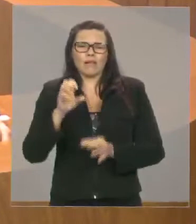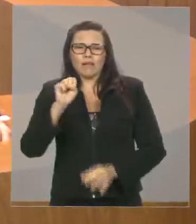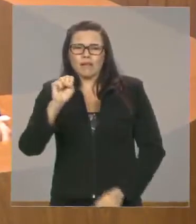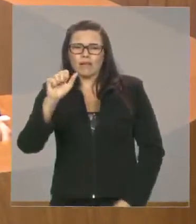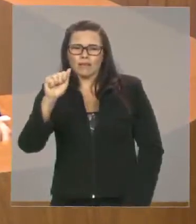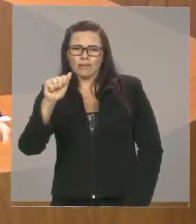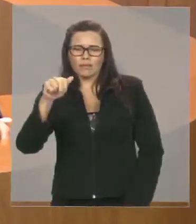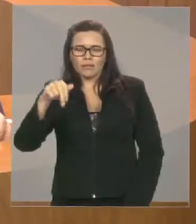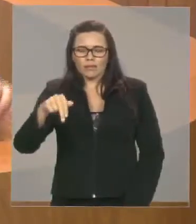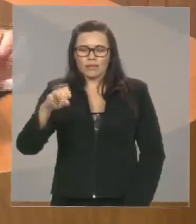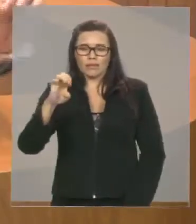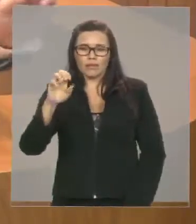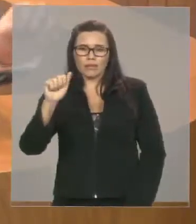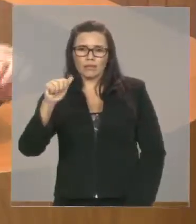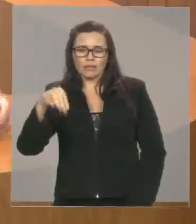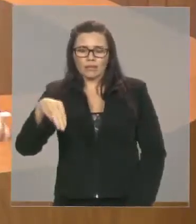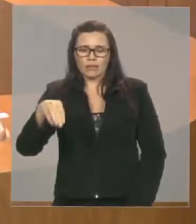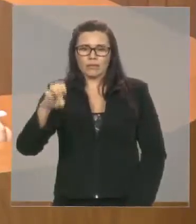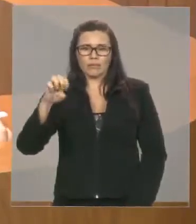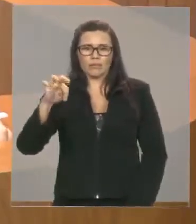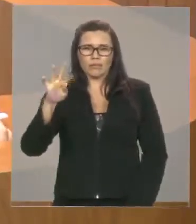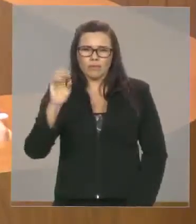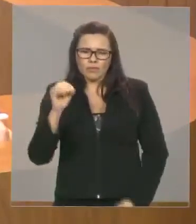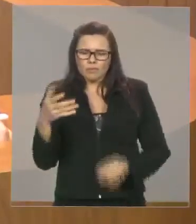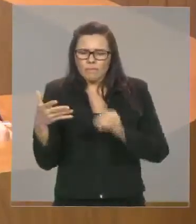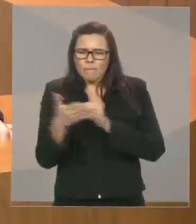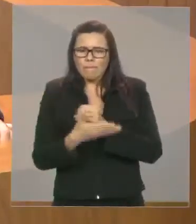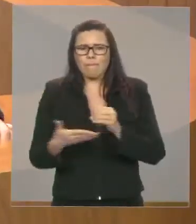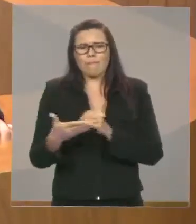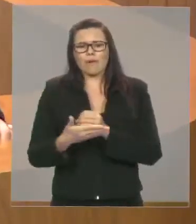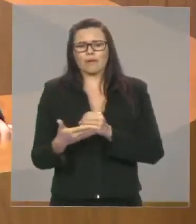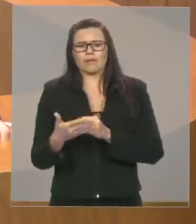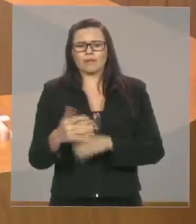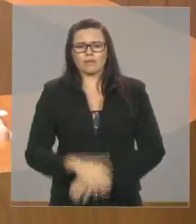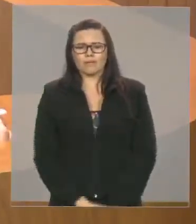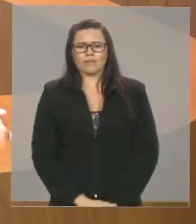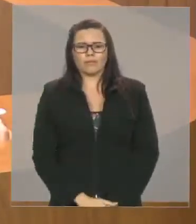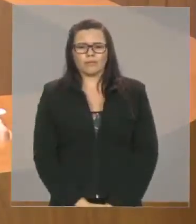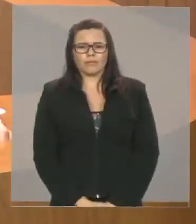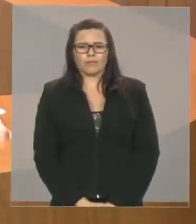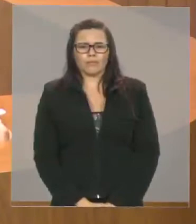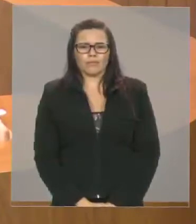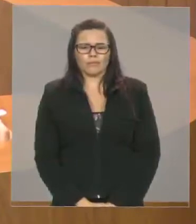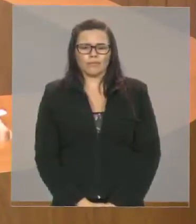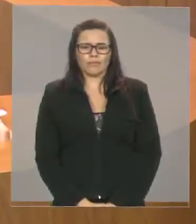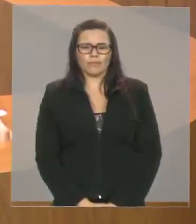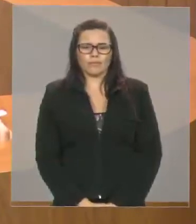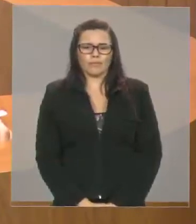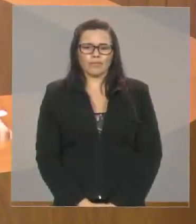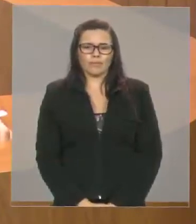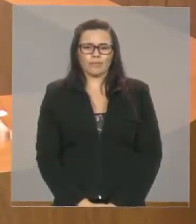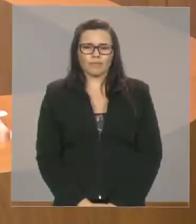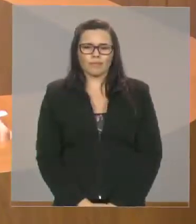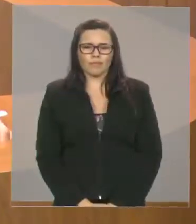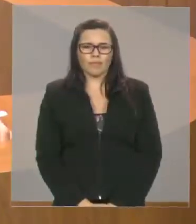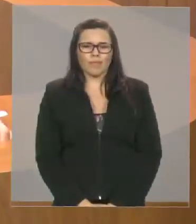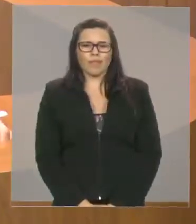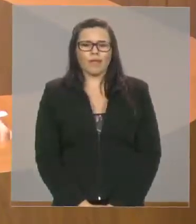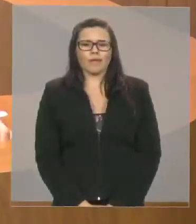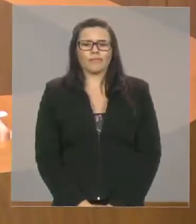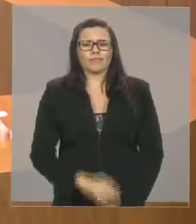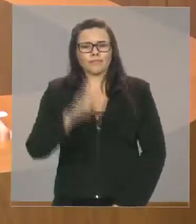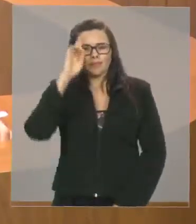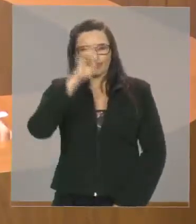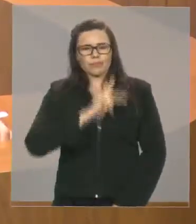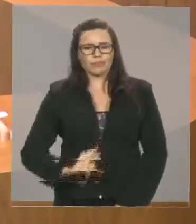gota, um sistemazinho aqui, outro ali, nada interligado. Senhor presidente, eu queria deter mais especificamente sobre a